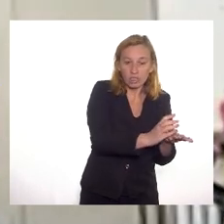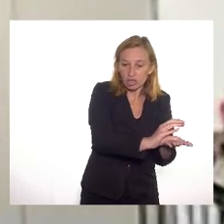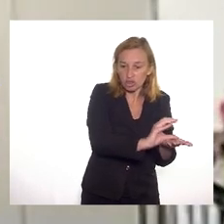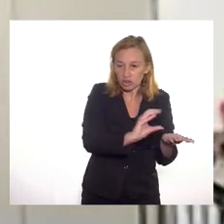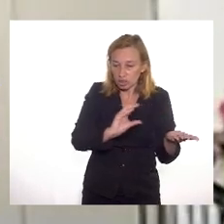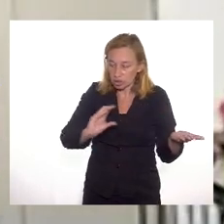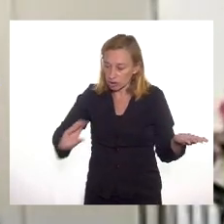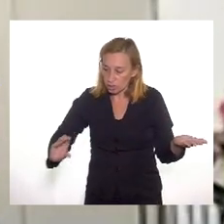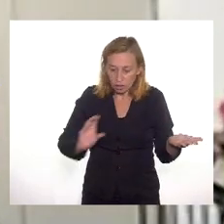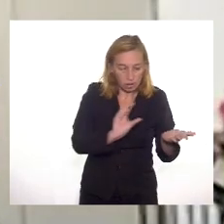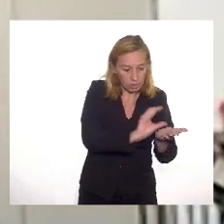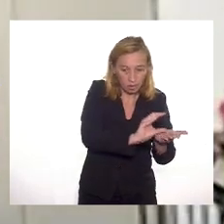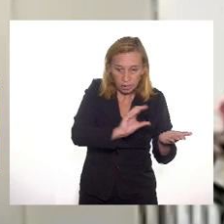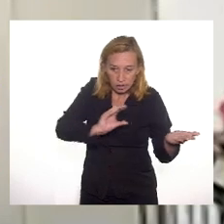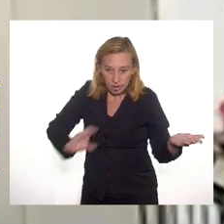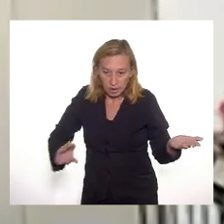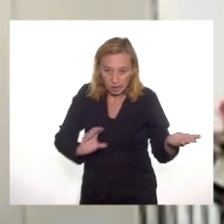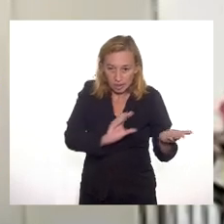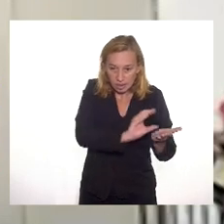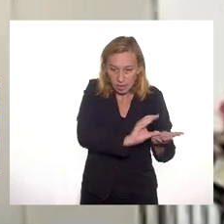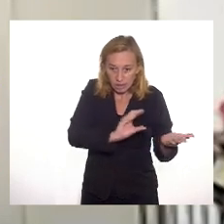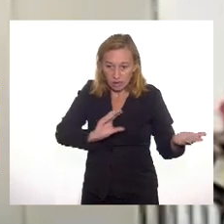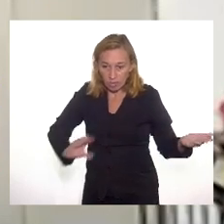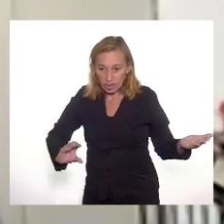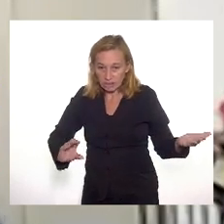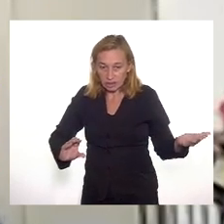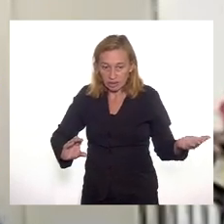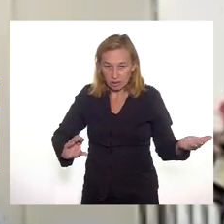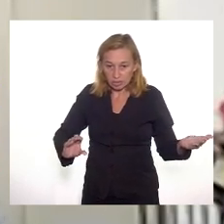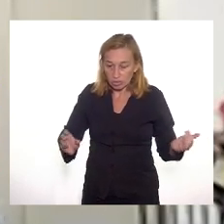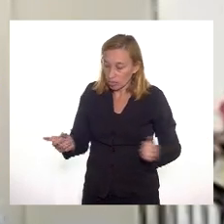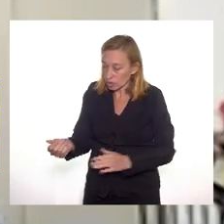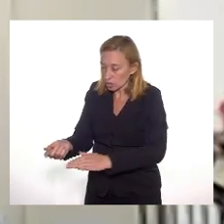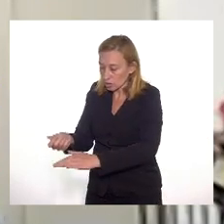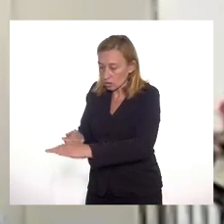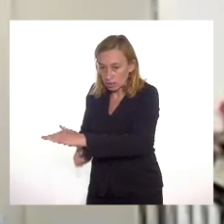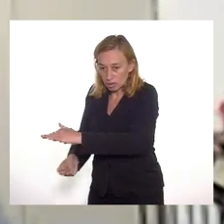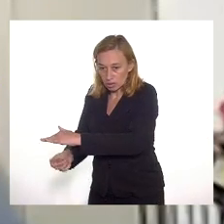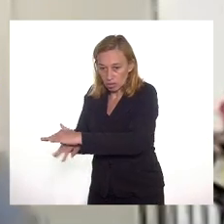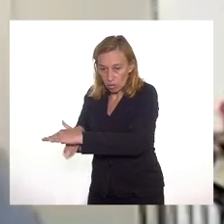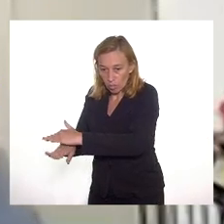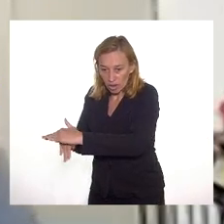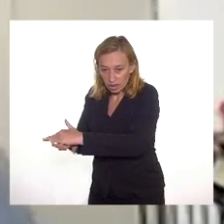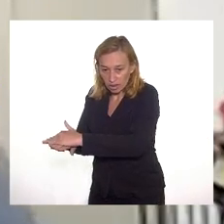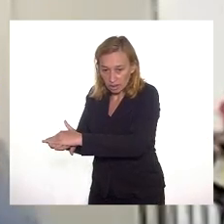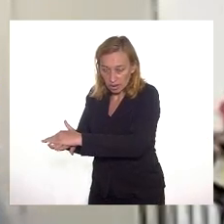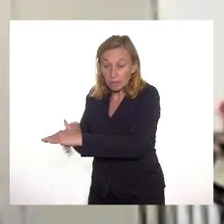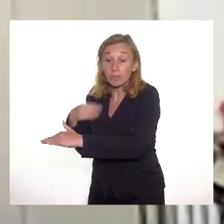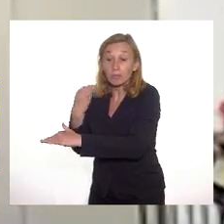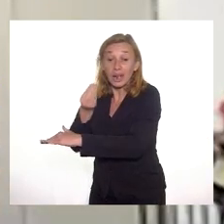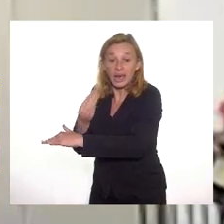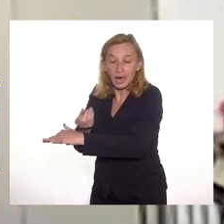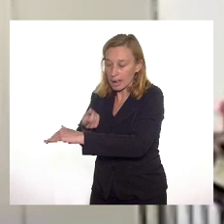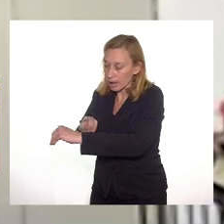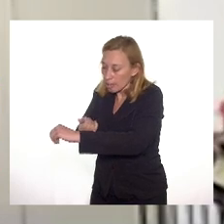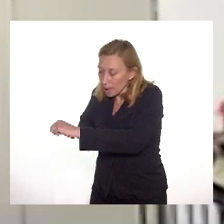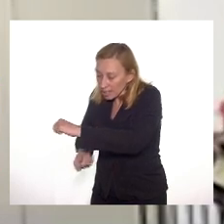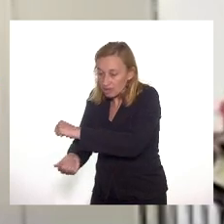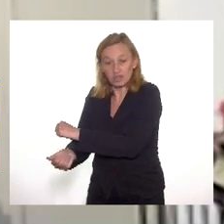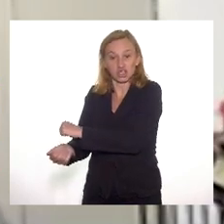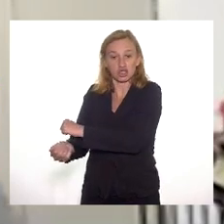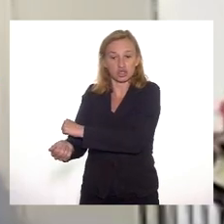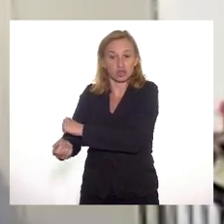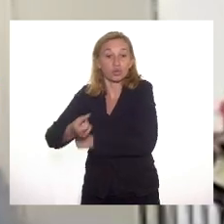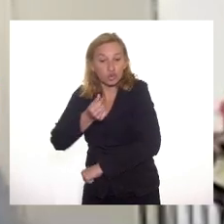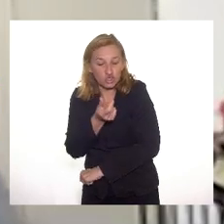mais aberta no campo de investimento. E nesse momento que o Estado do Rio de Janeiro atravessa, é muito importante a